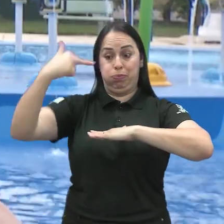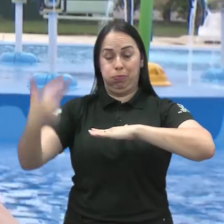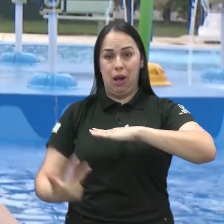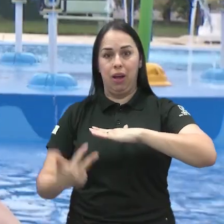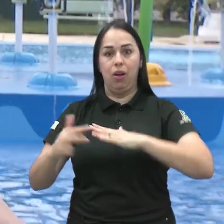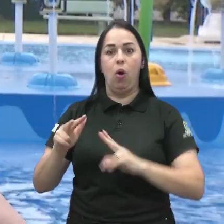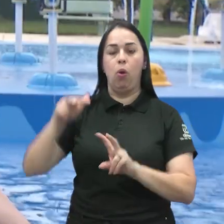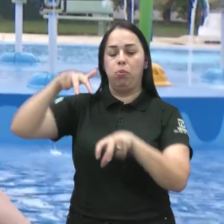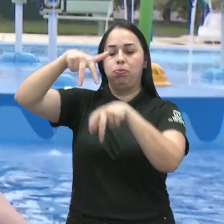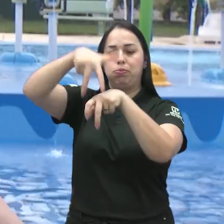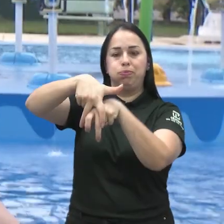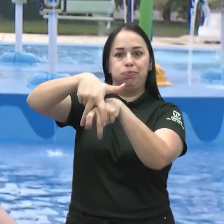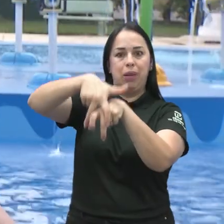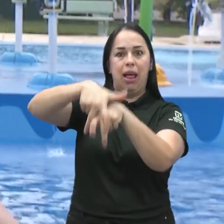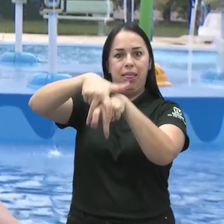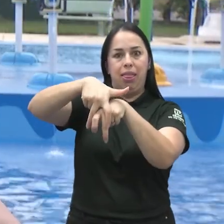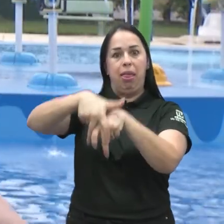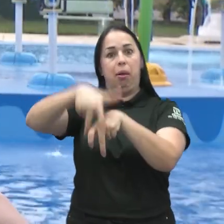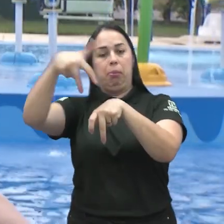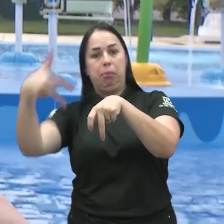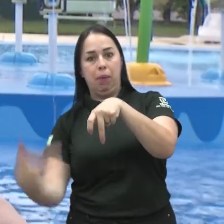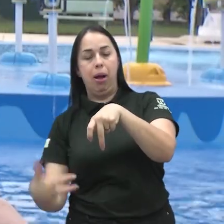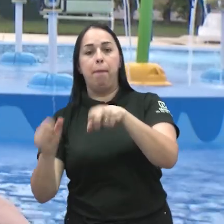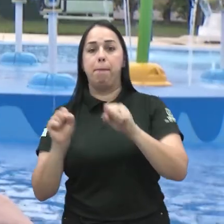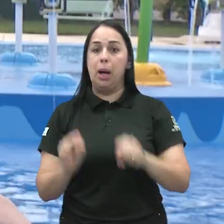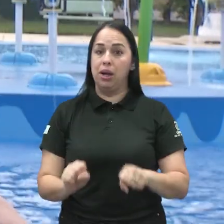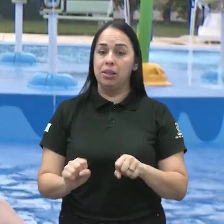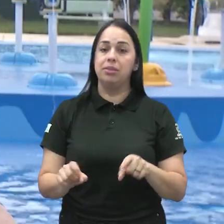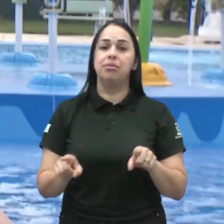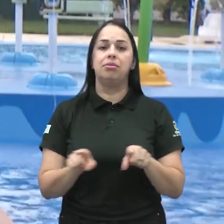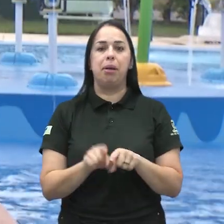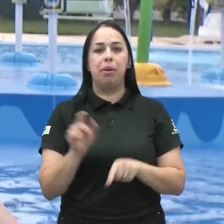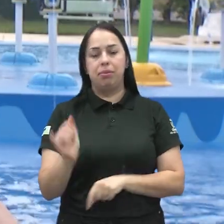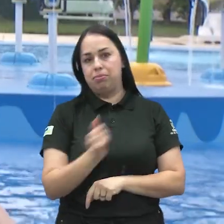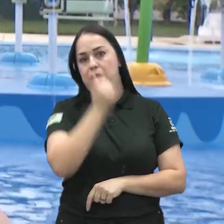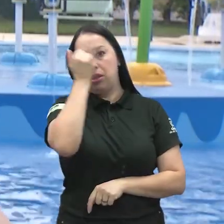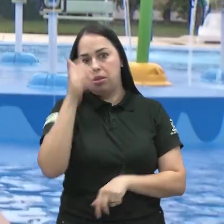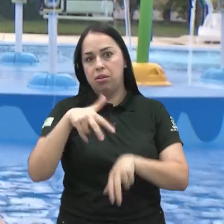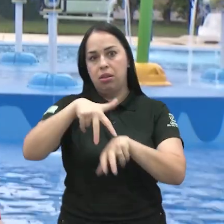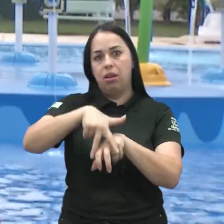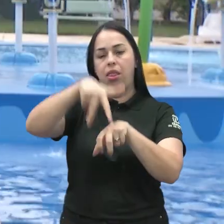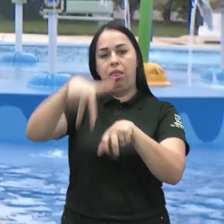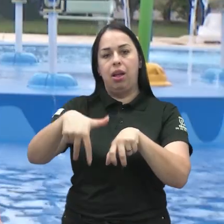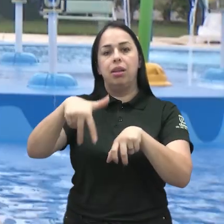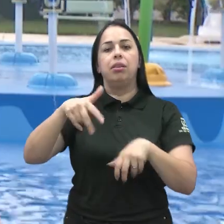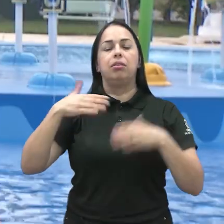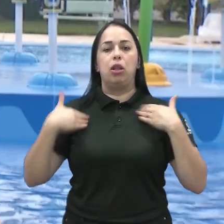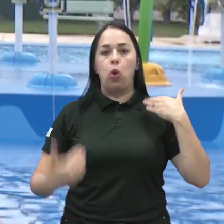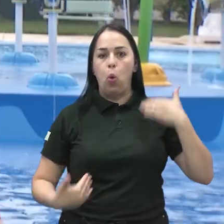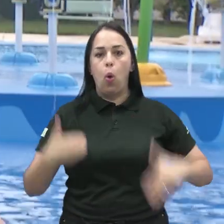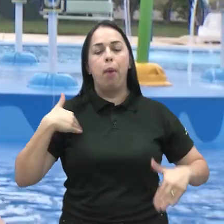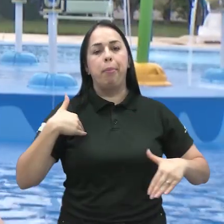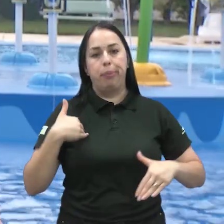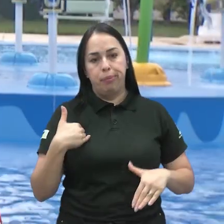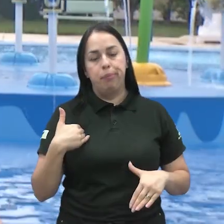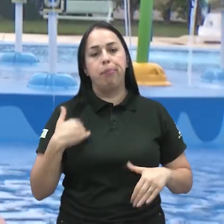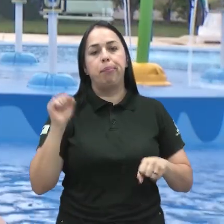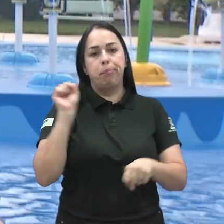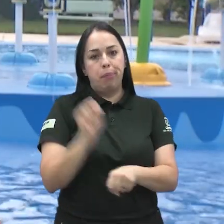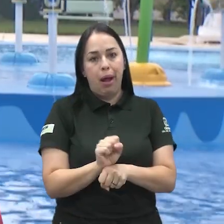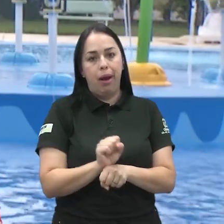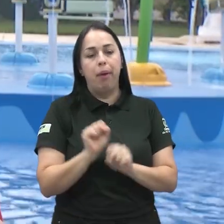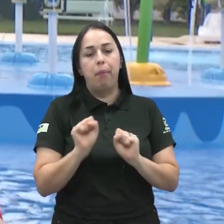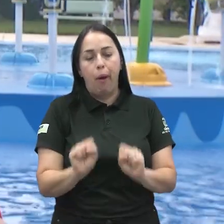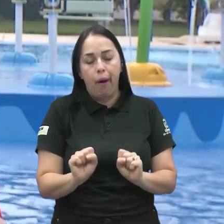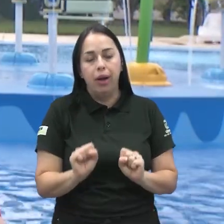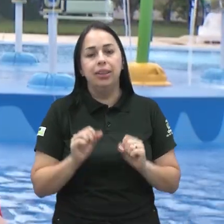ou salto girado, porque pode ocorrer um risco de escorregão e causar um paraplegismo, um tetraplegismo, dependendo da queda, né?